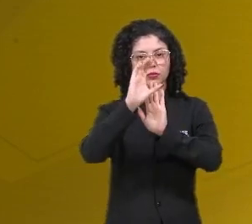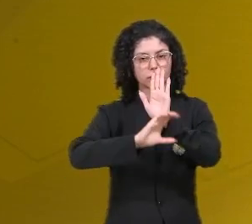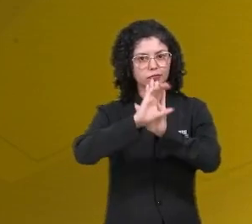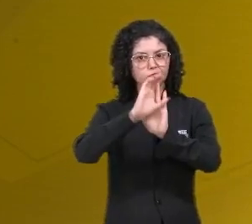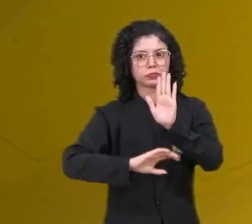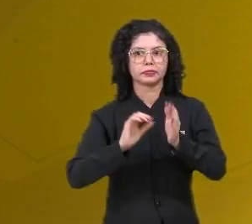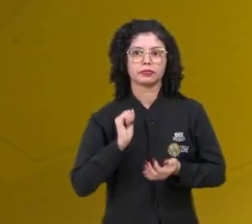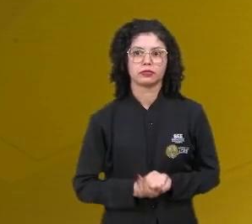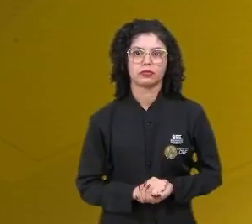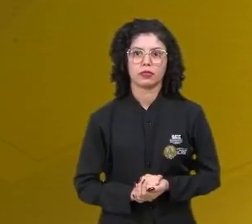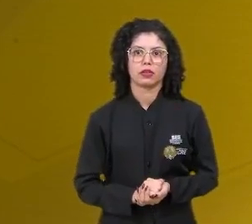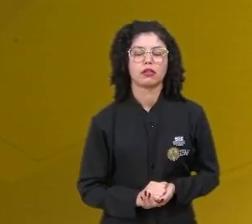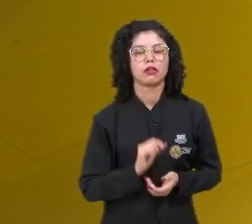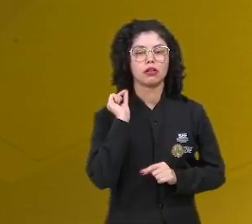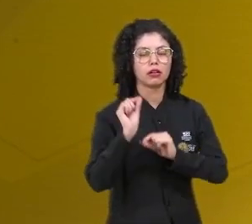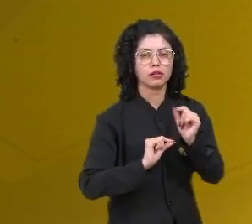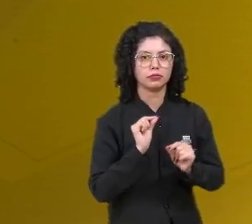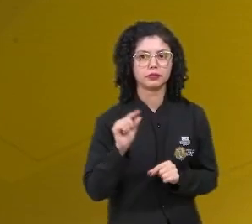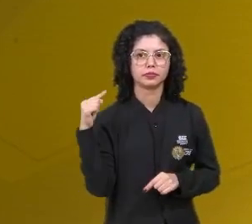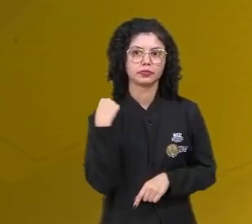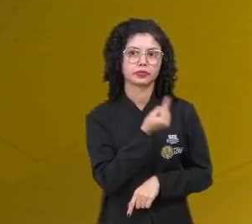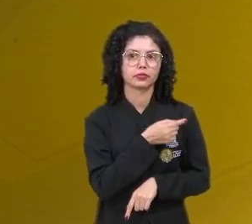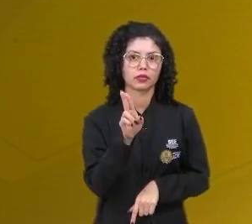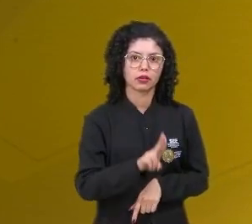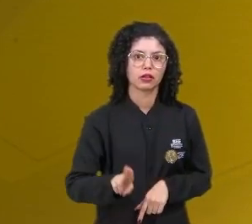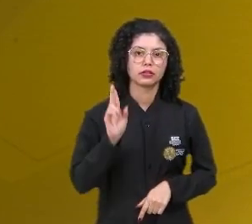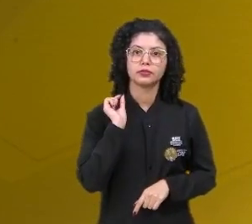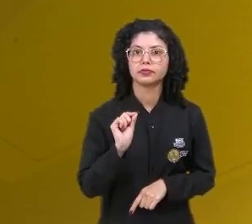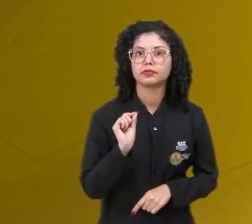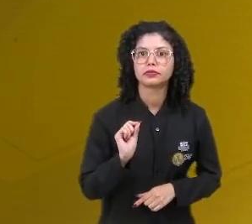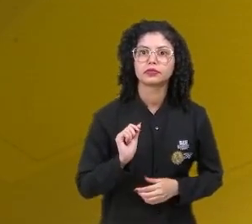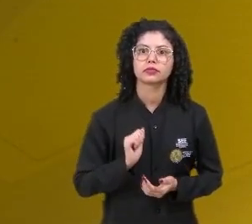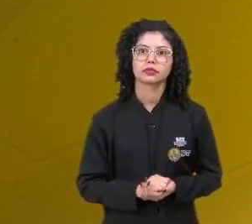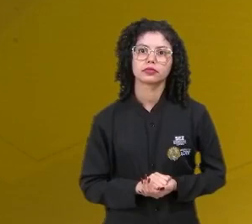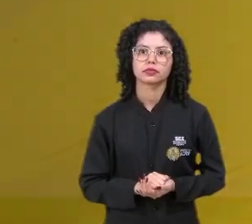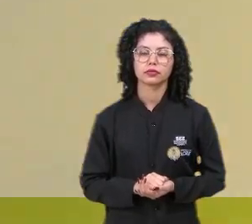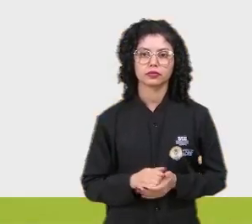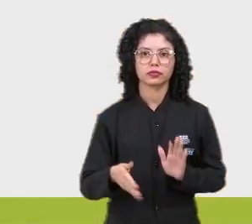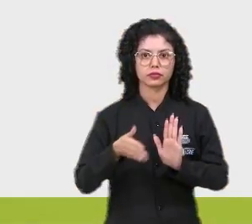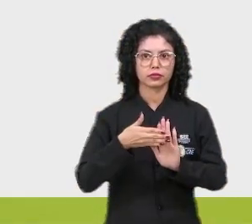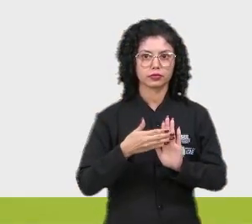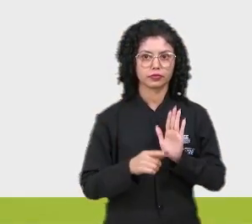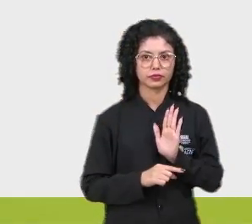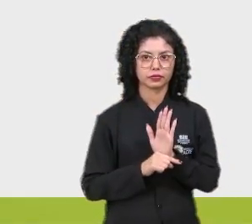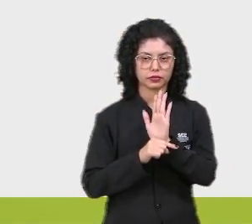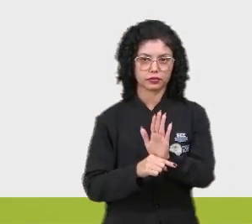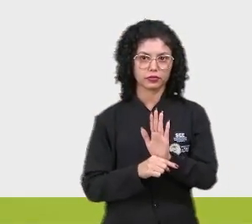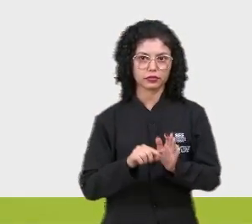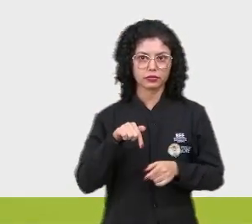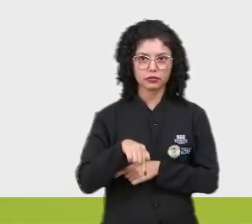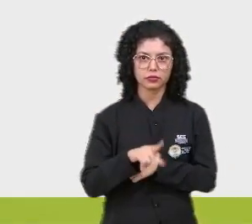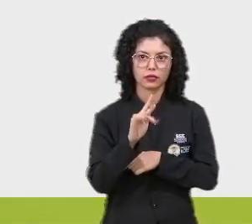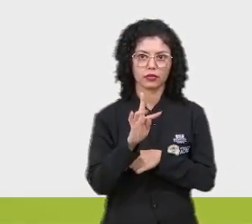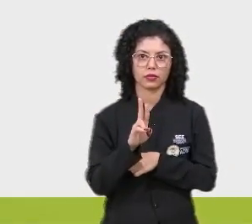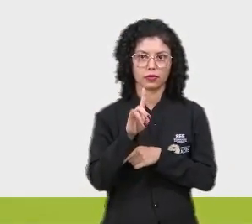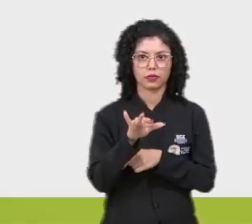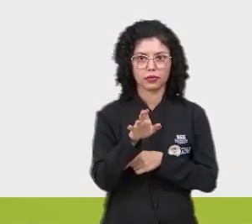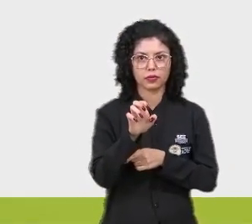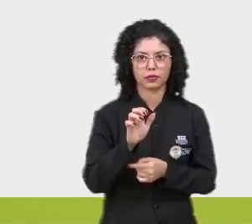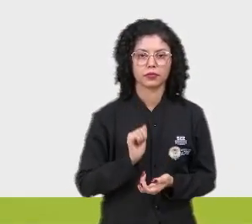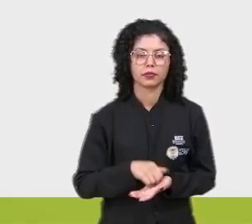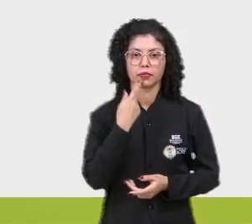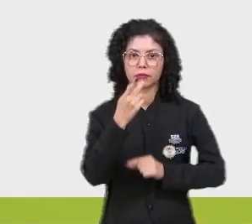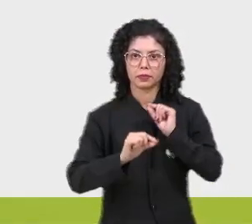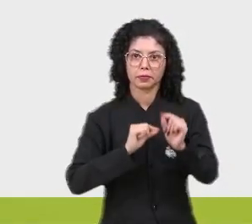química orgânica. A definição que nós utilizamos hoje em dia foi proposto por Kekulé, que diz